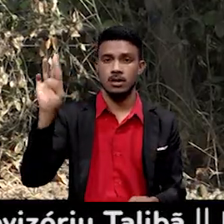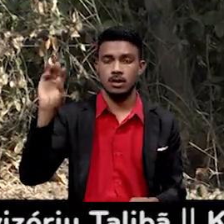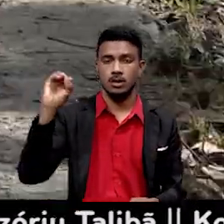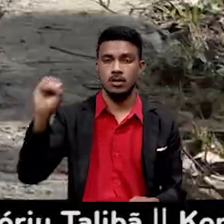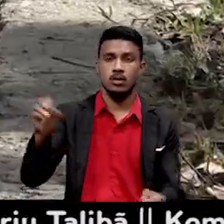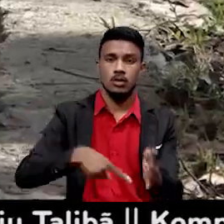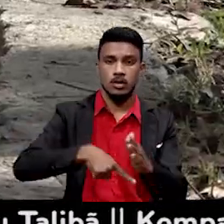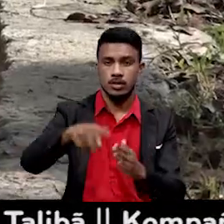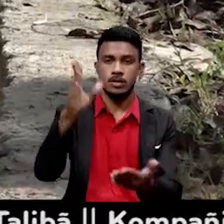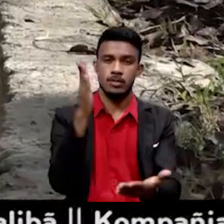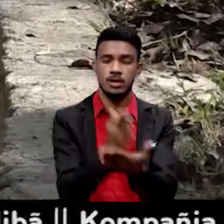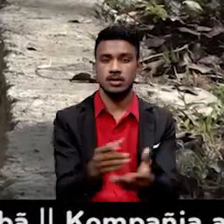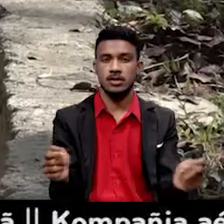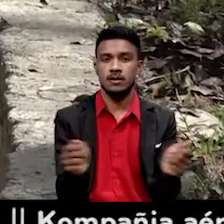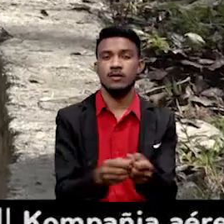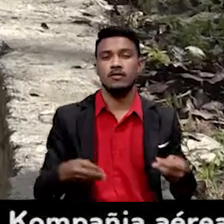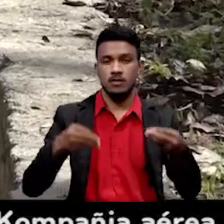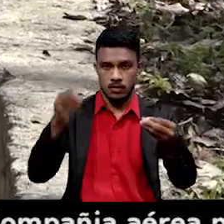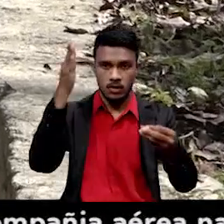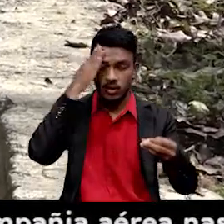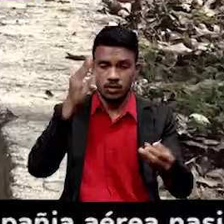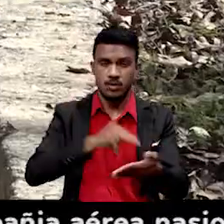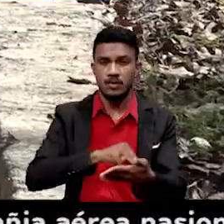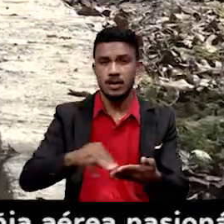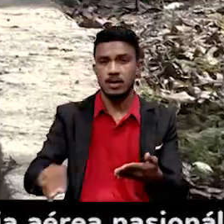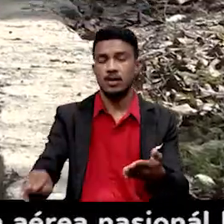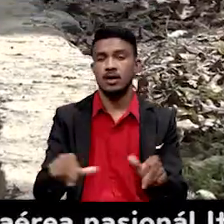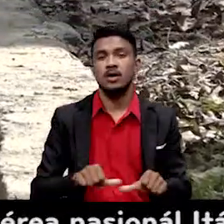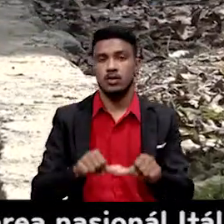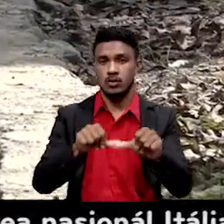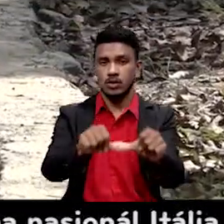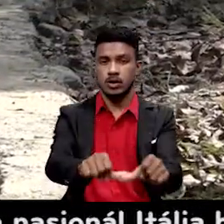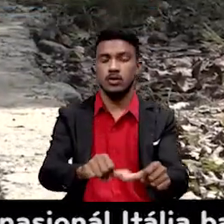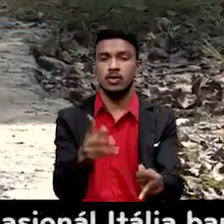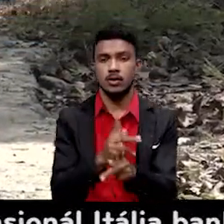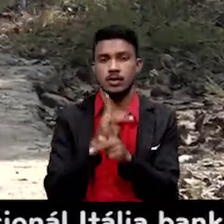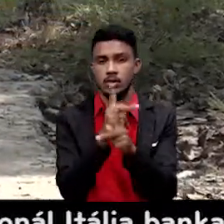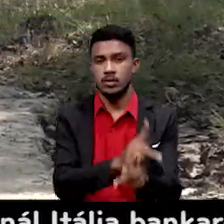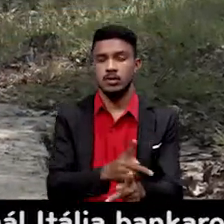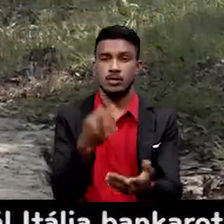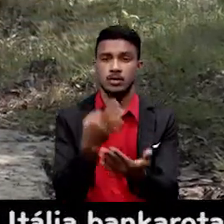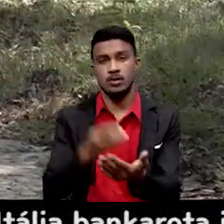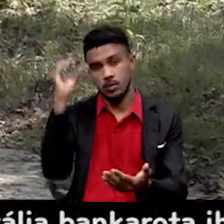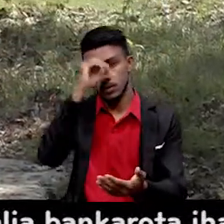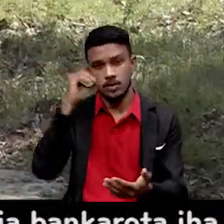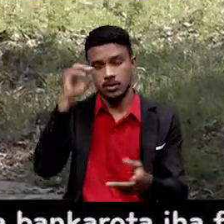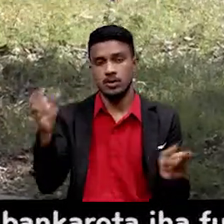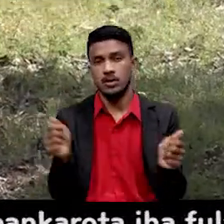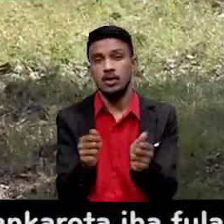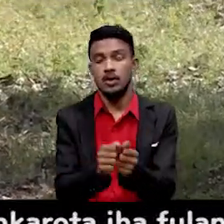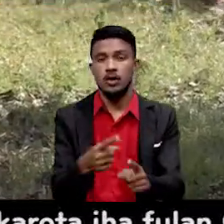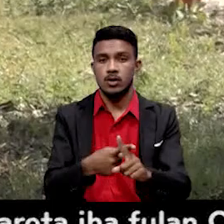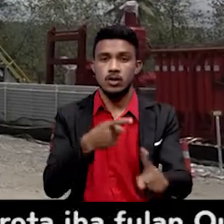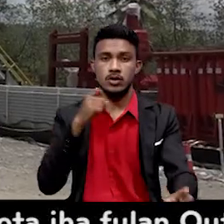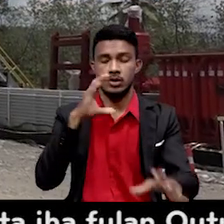tia parazen, recomendamos medida corretiva sira hori continua melhor a lutan e a gestão operacional. Honune liu husi